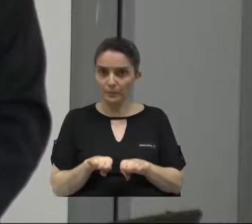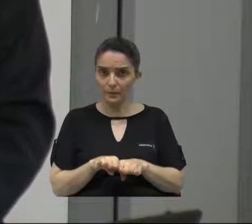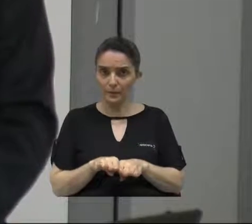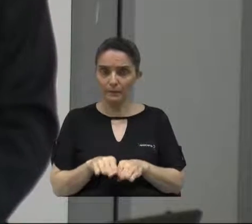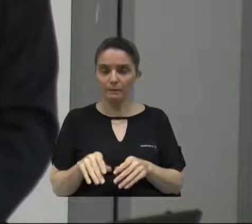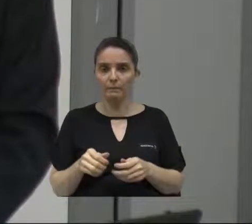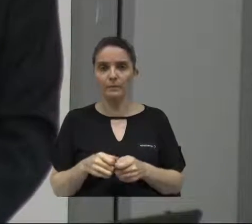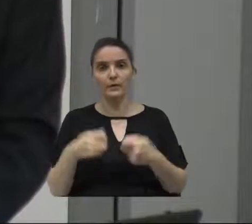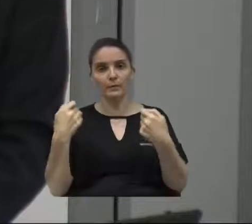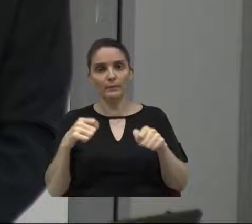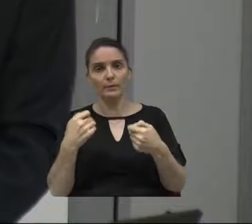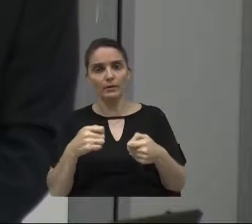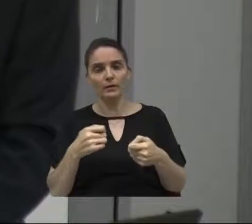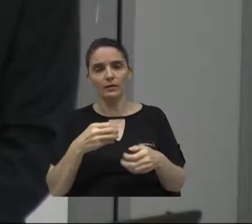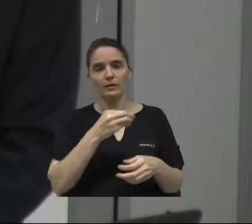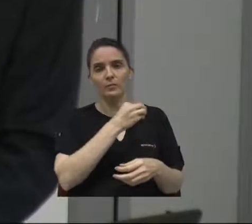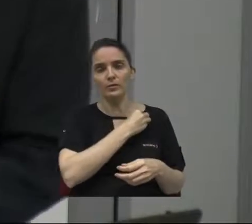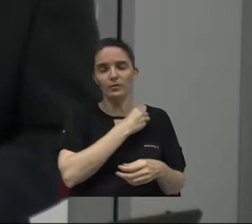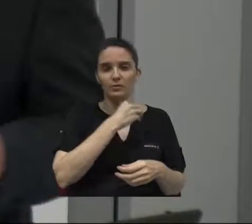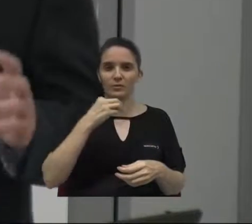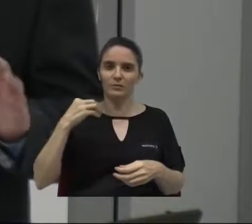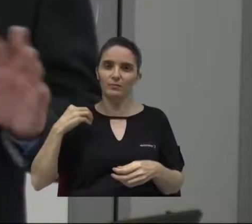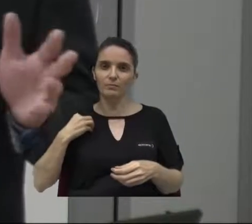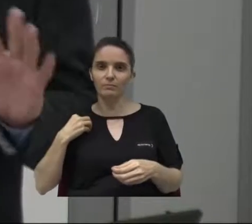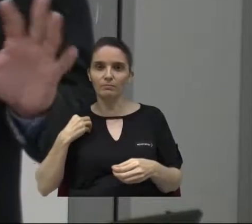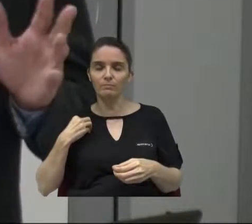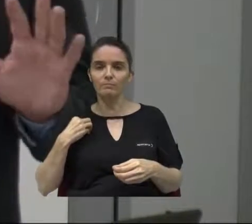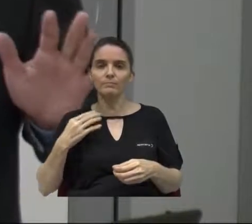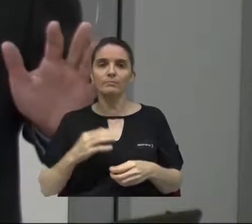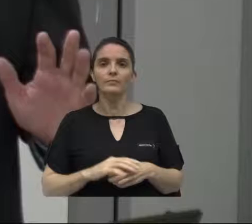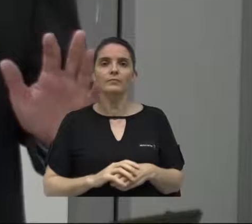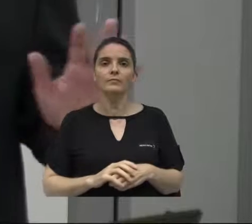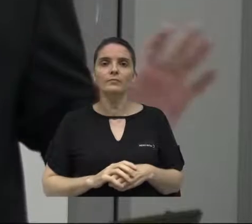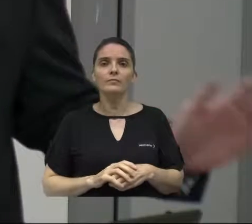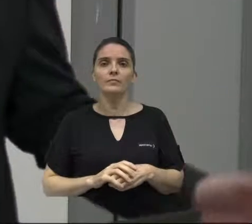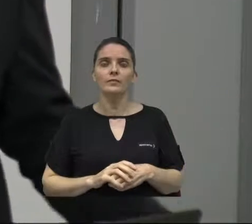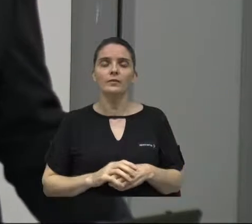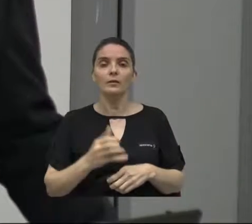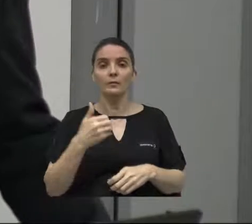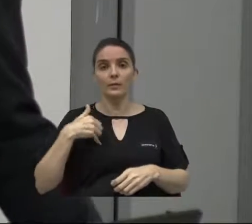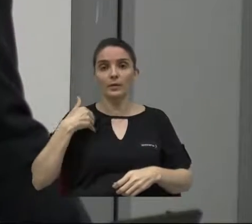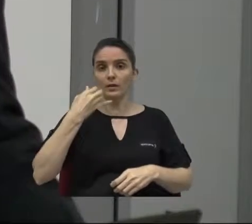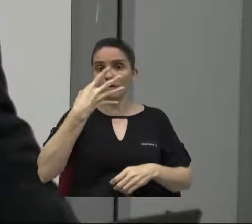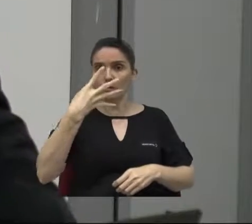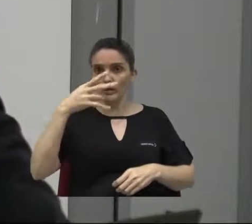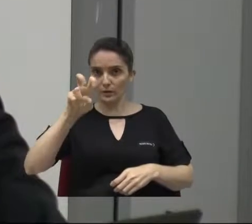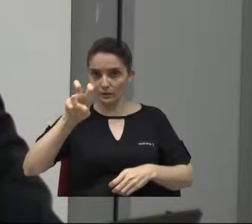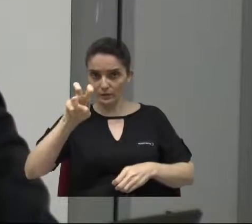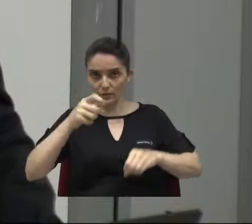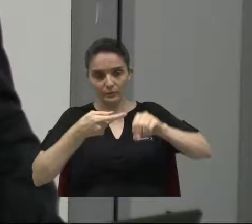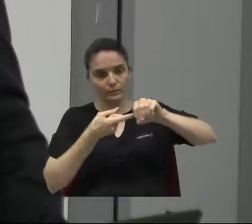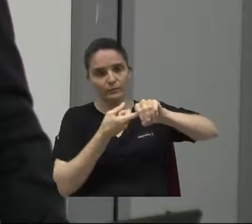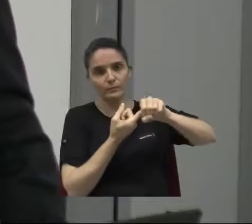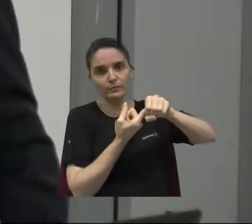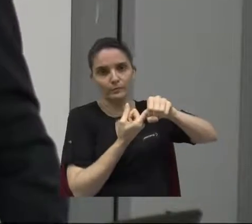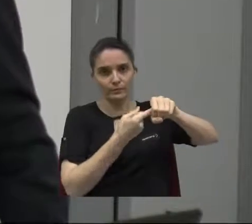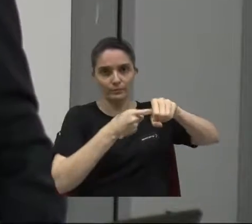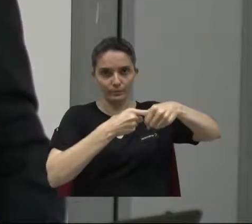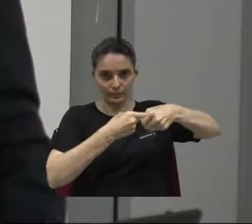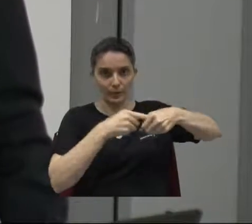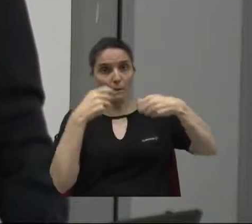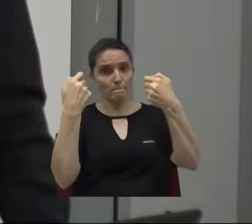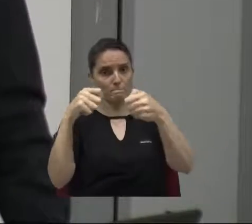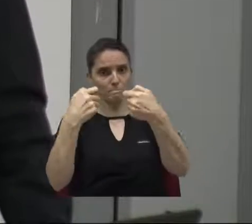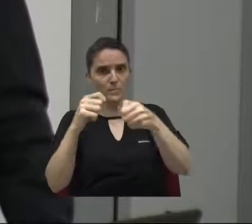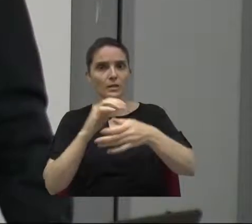de prevenção, vereador Helder, deve ser por torno em volta dos 45 anos, a sua idade. Então está na hora